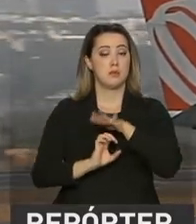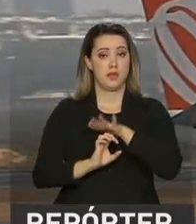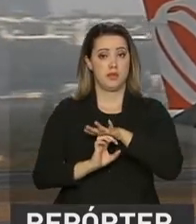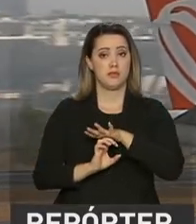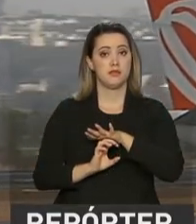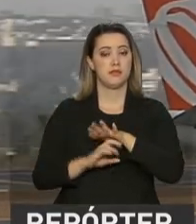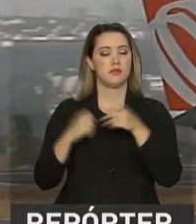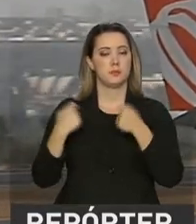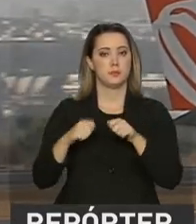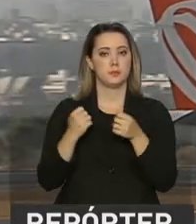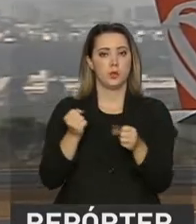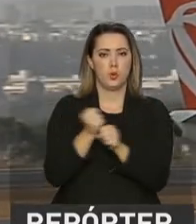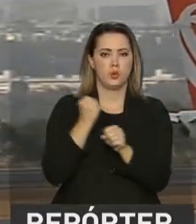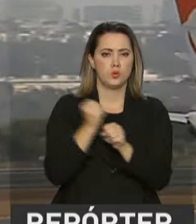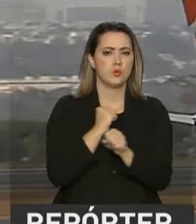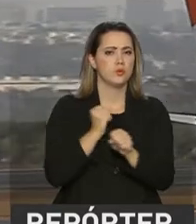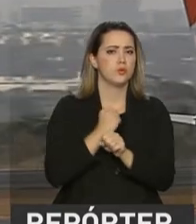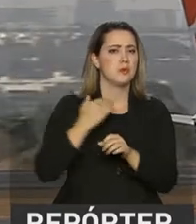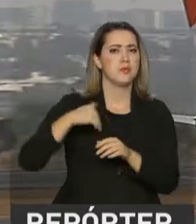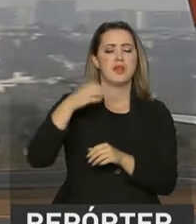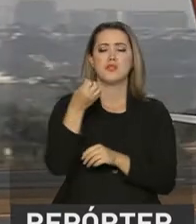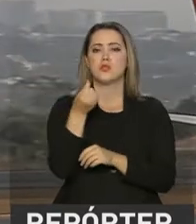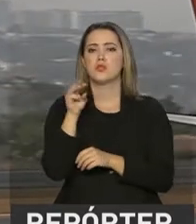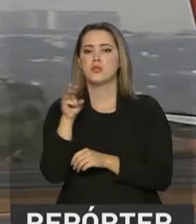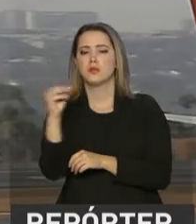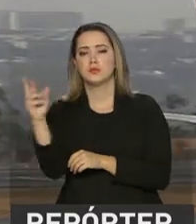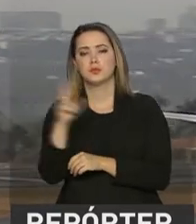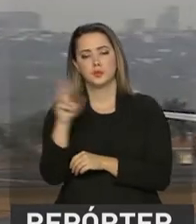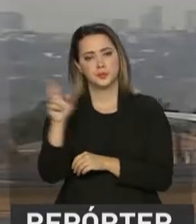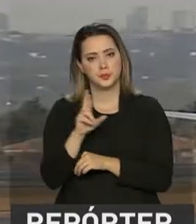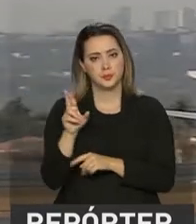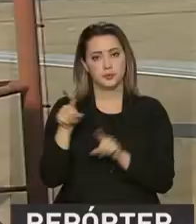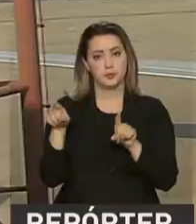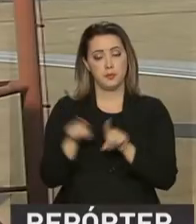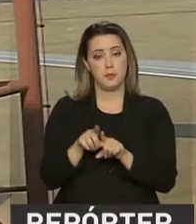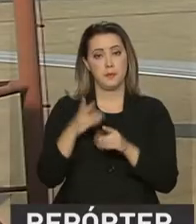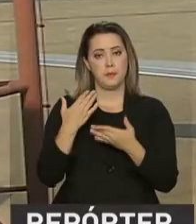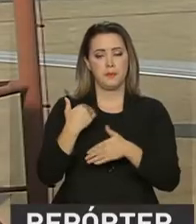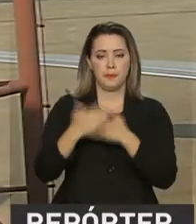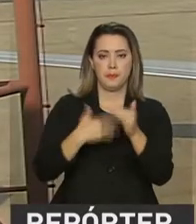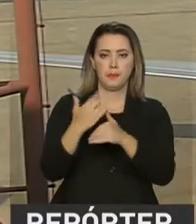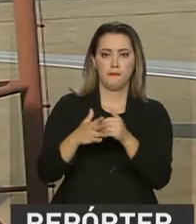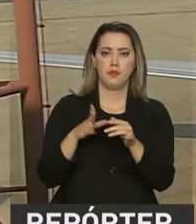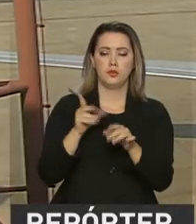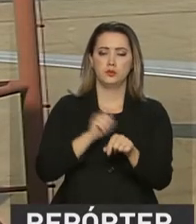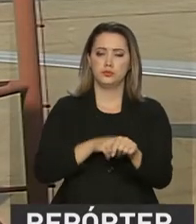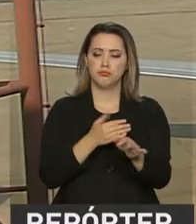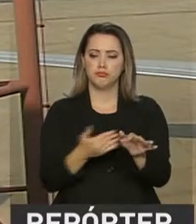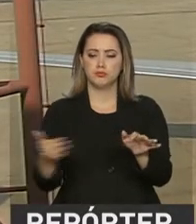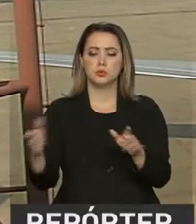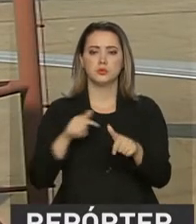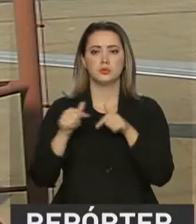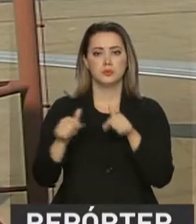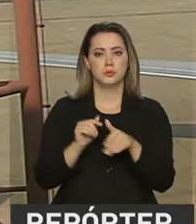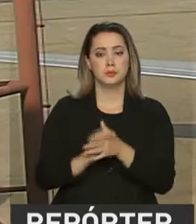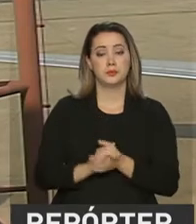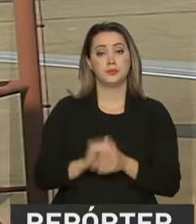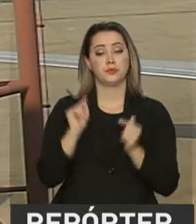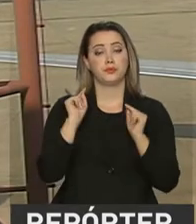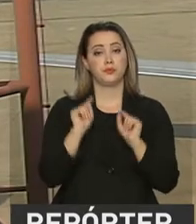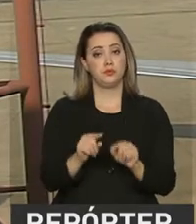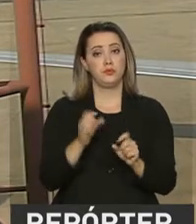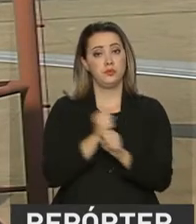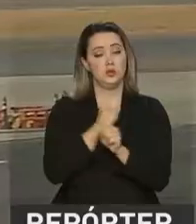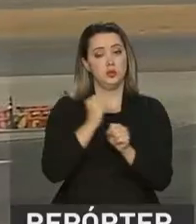investimentos de mais de 6 bilhões e 600 milhões de reais durante todo o período de operação para a